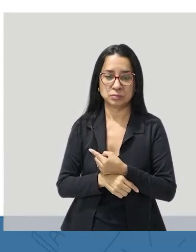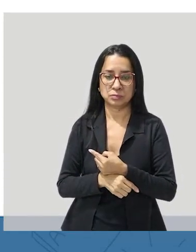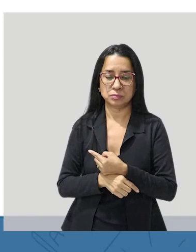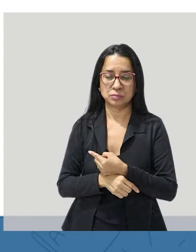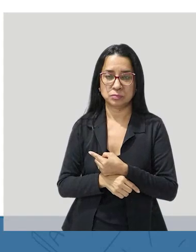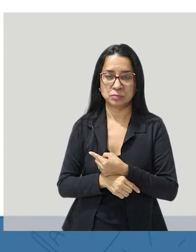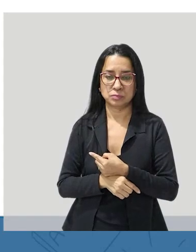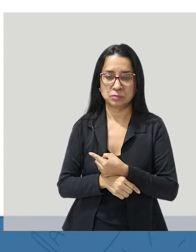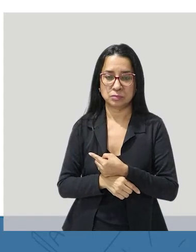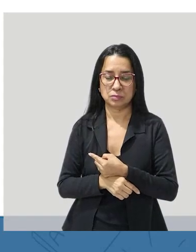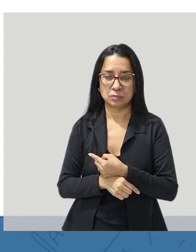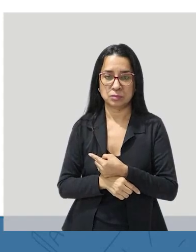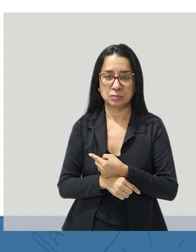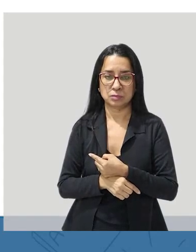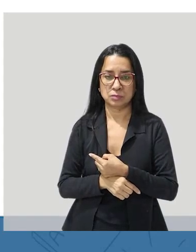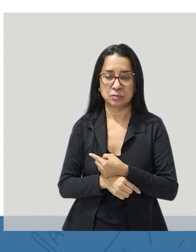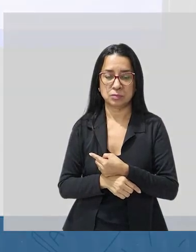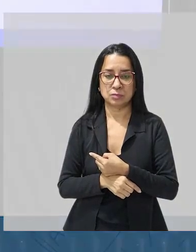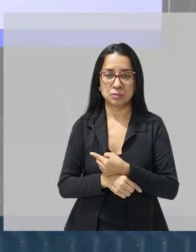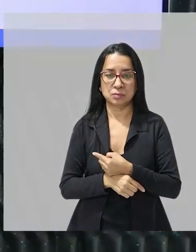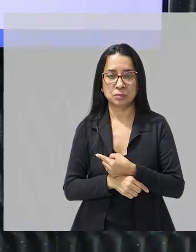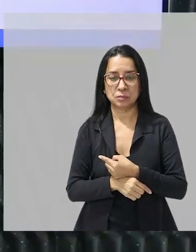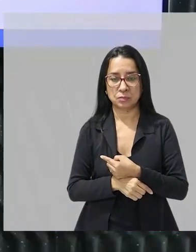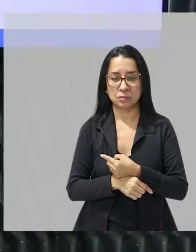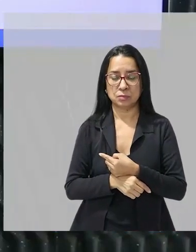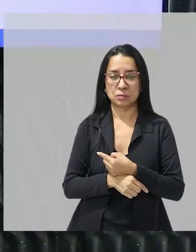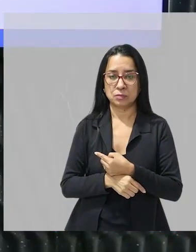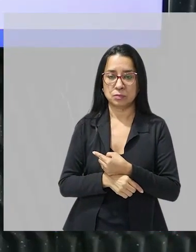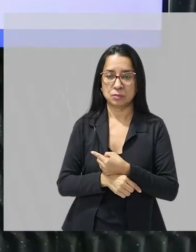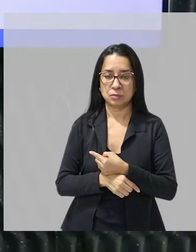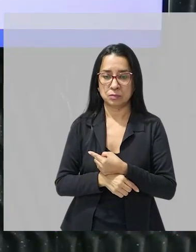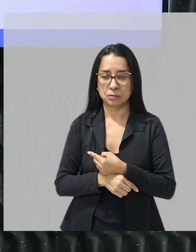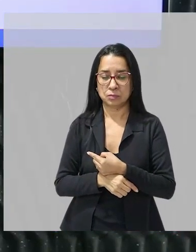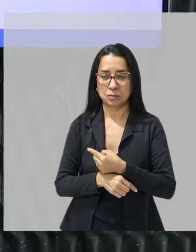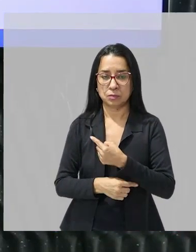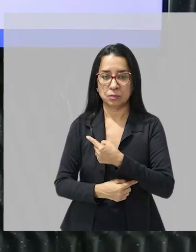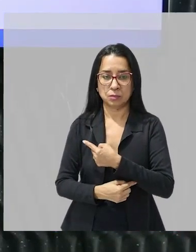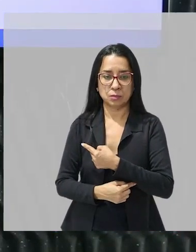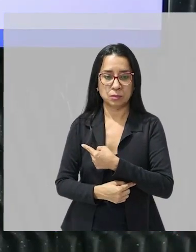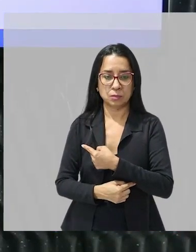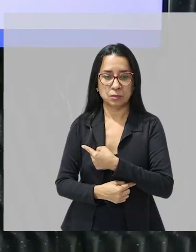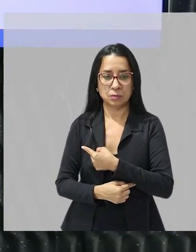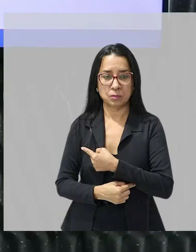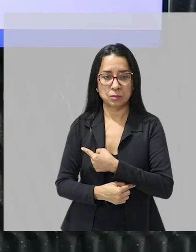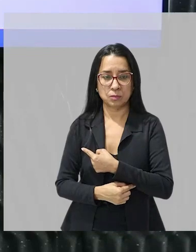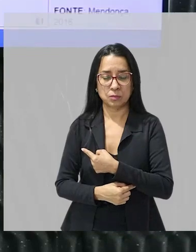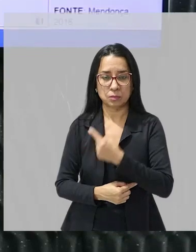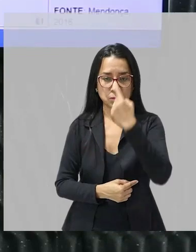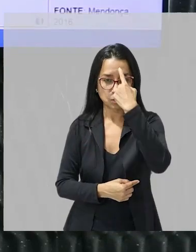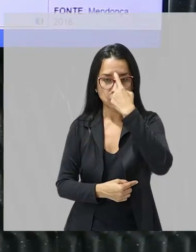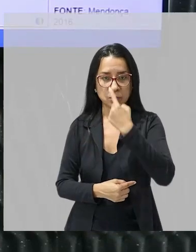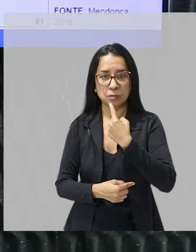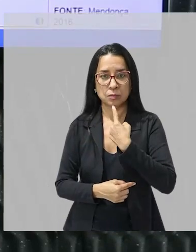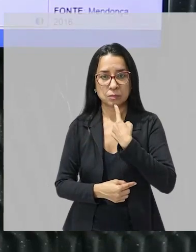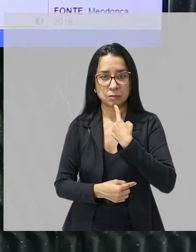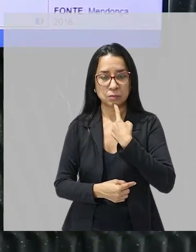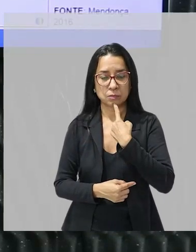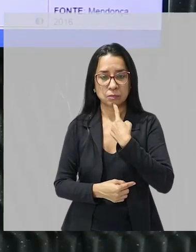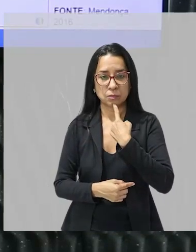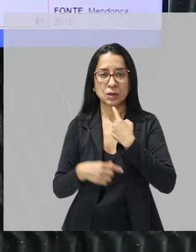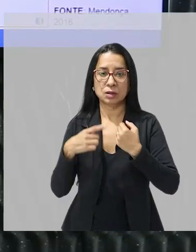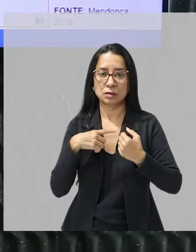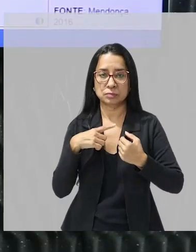esses brônquios, eles vão se subdividir formando os bronquíolos até chegar nos alvéolos. Nós temos